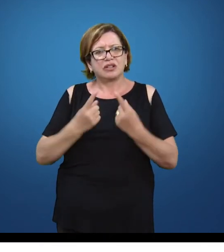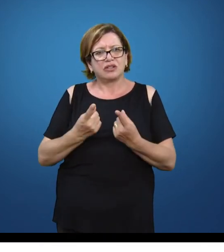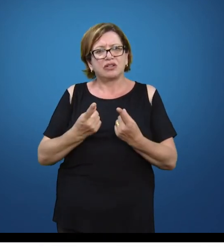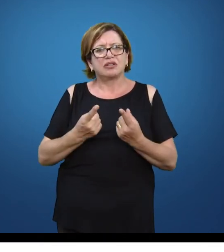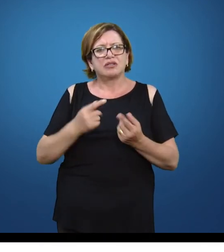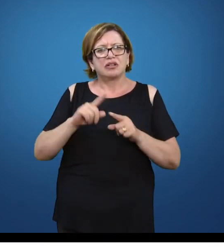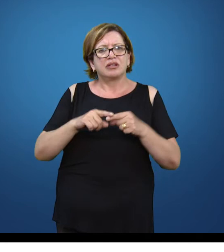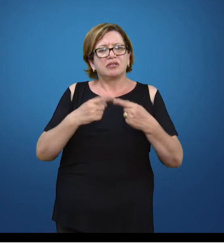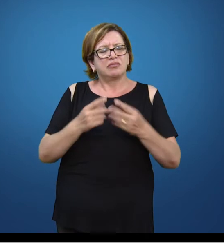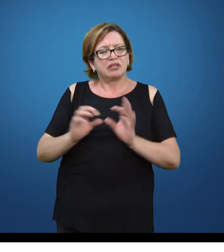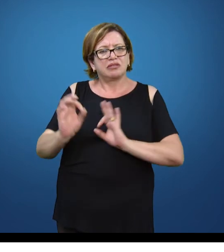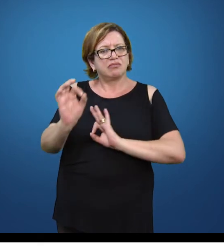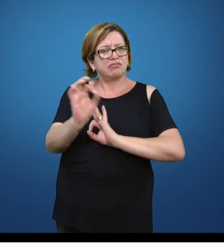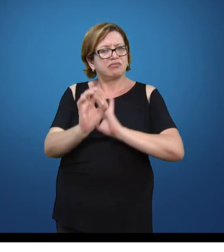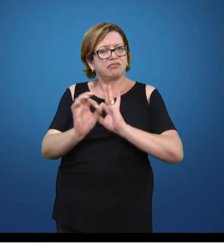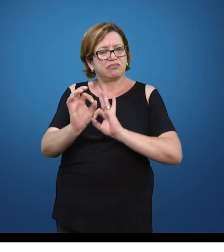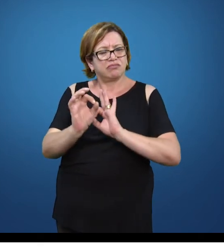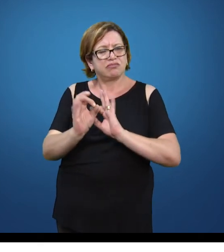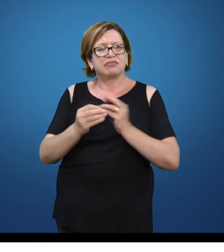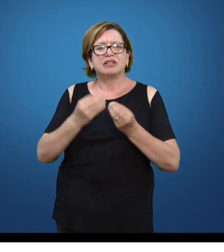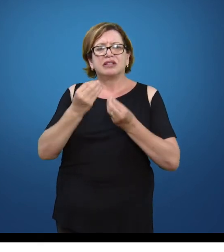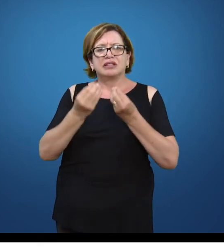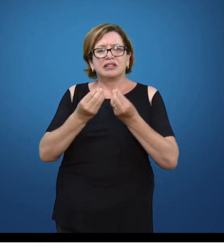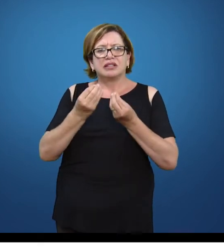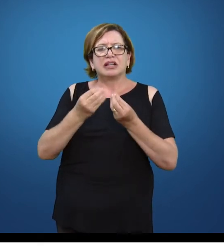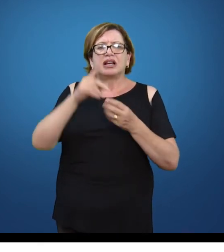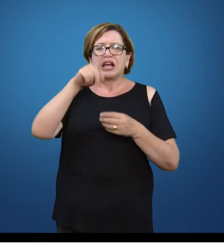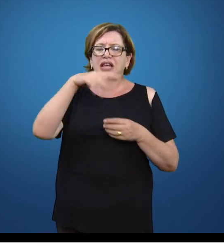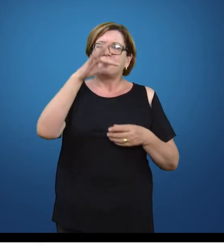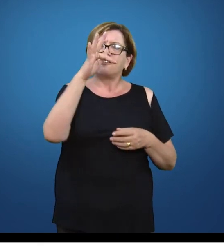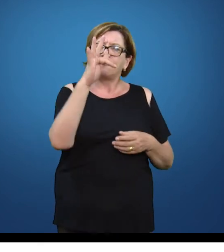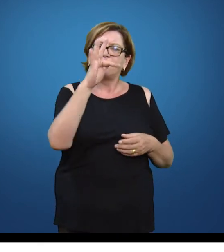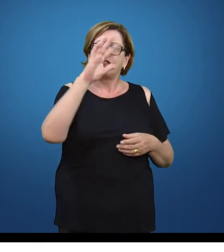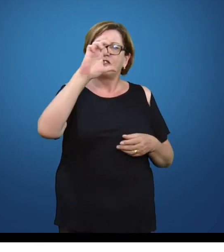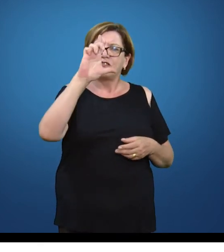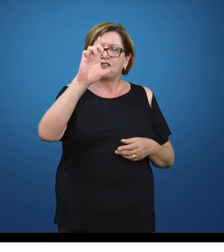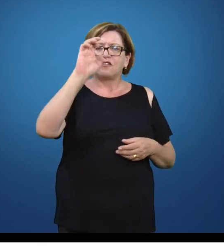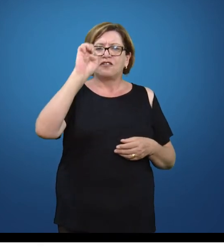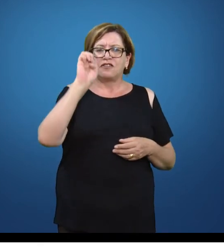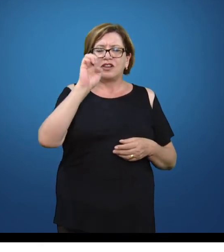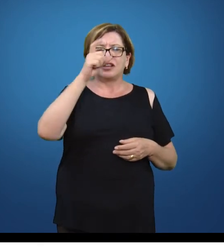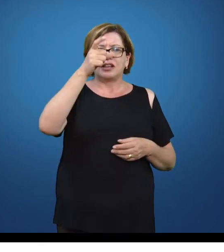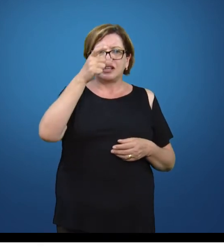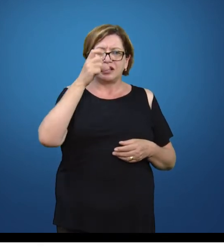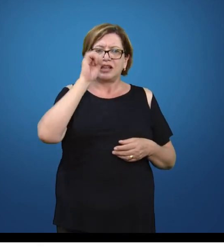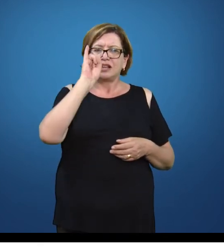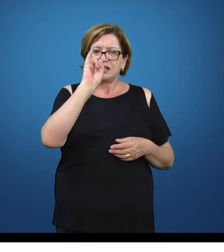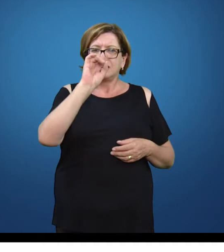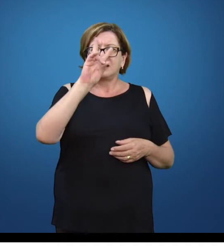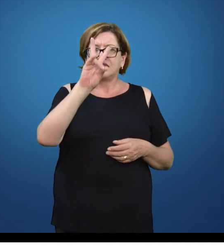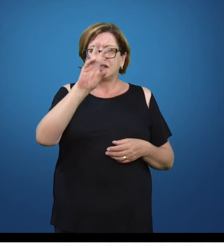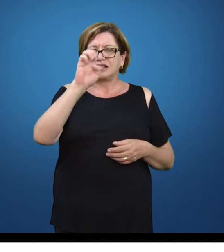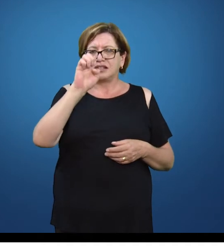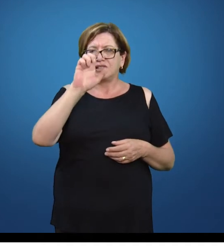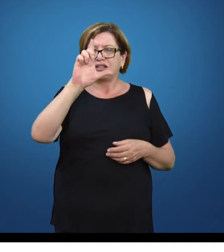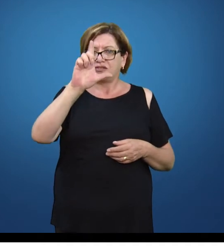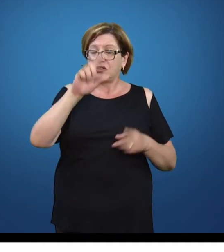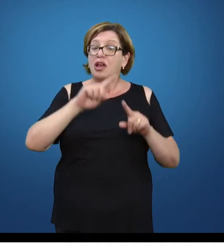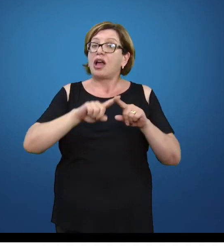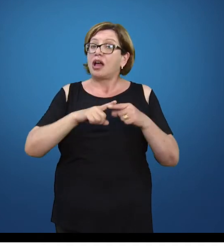essa flexibilidade, ela está pautada sempre nas questões